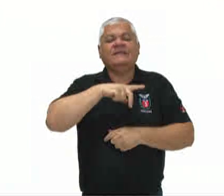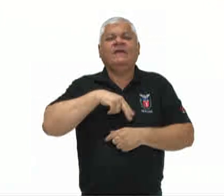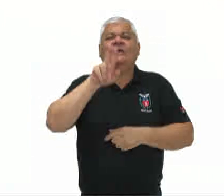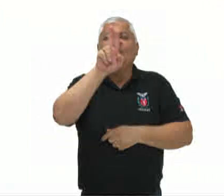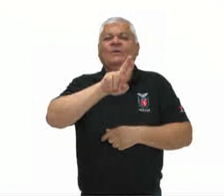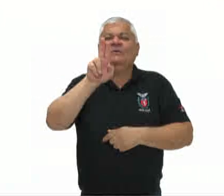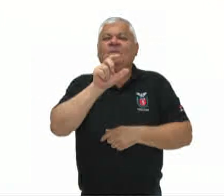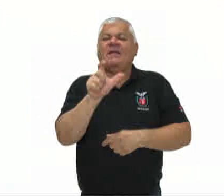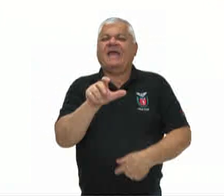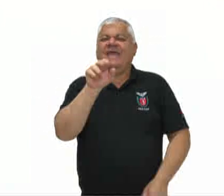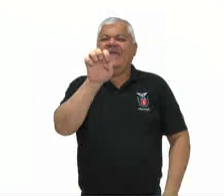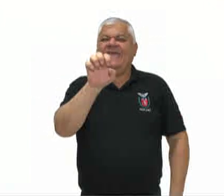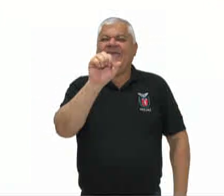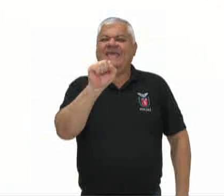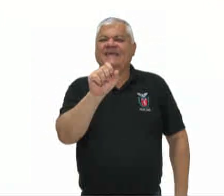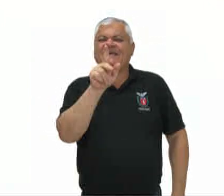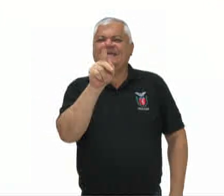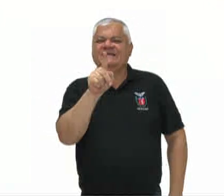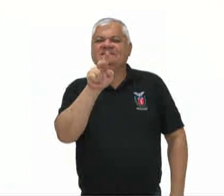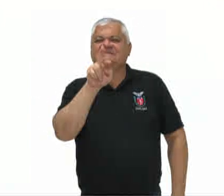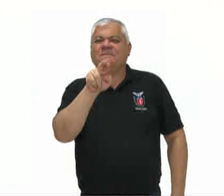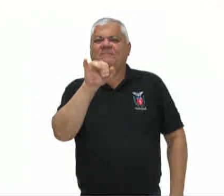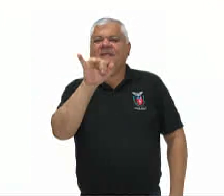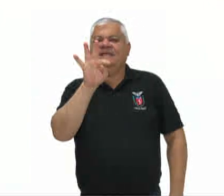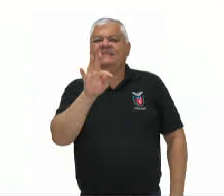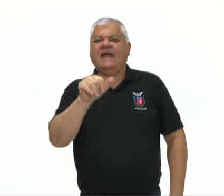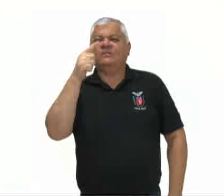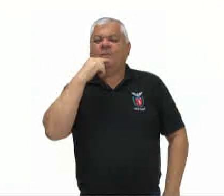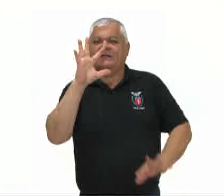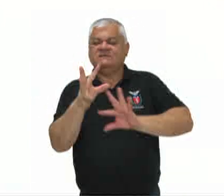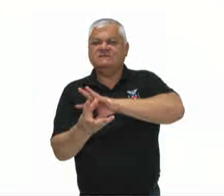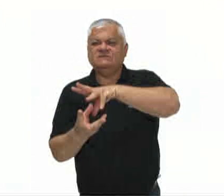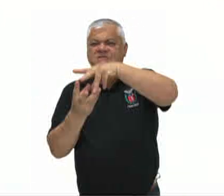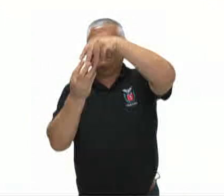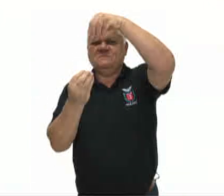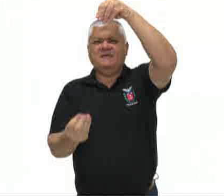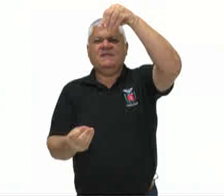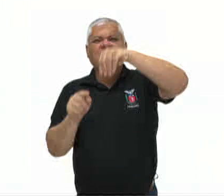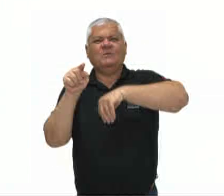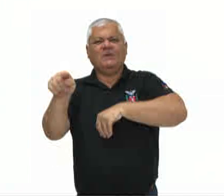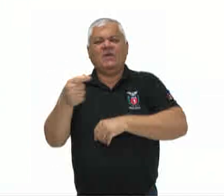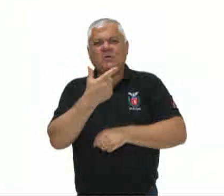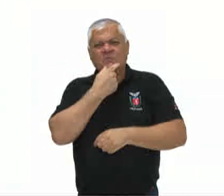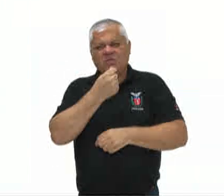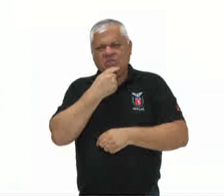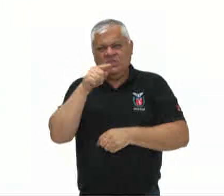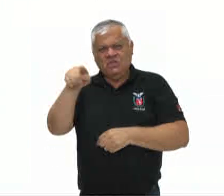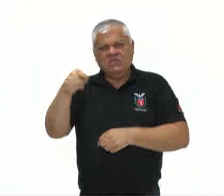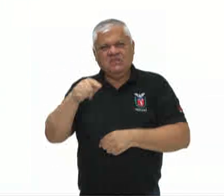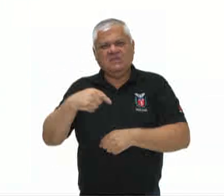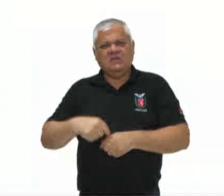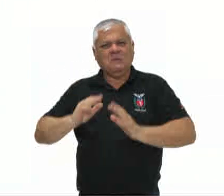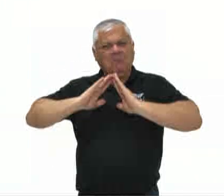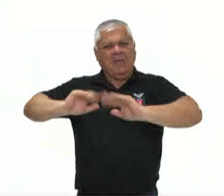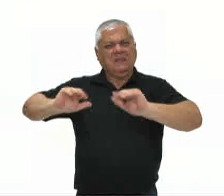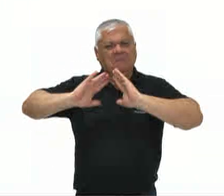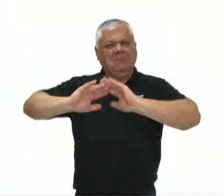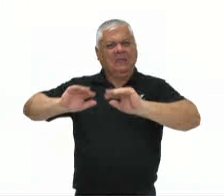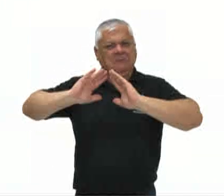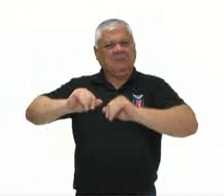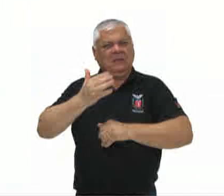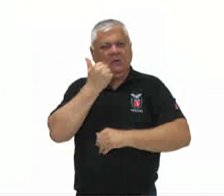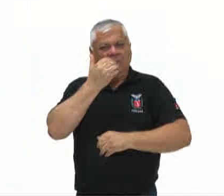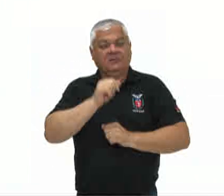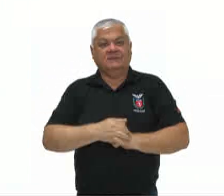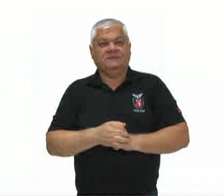como espritado, que vem de espírito, para se referir ao menino que não para de pedir comida. Já